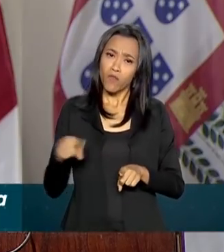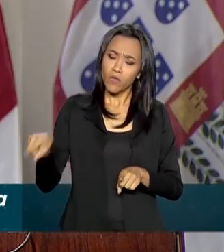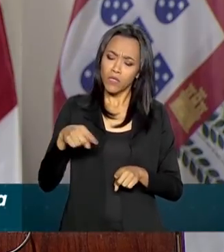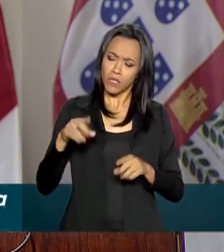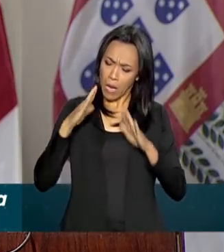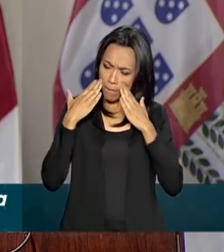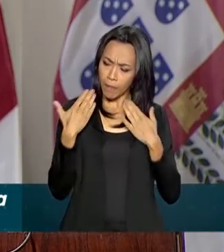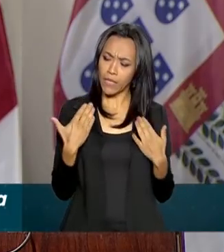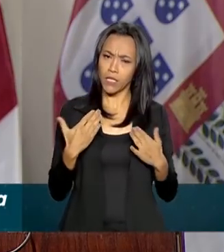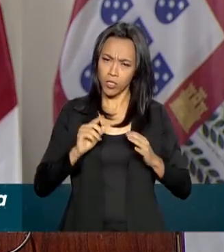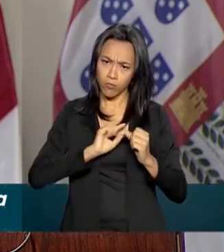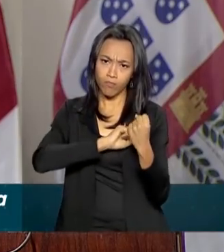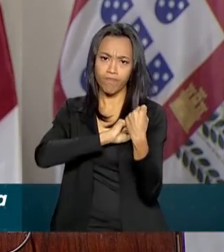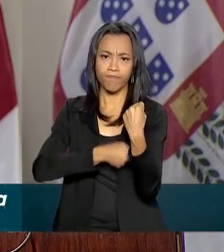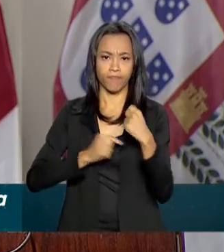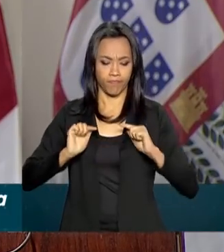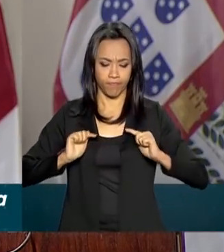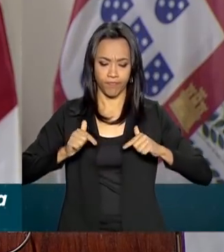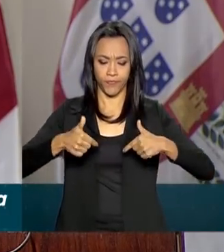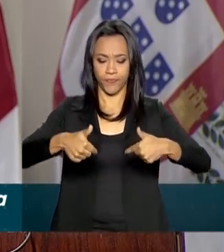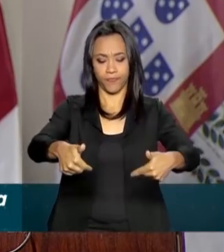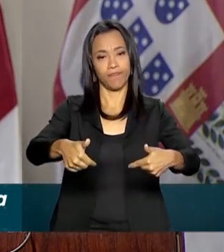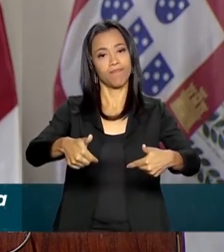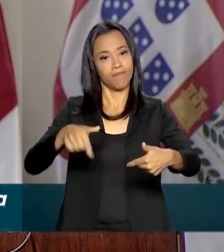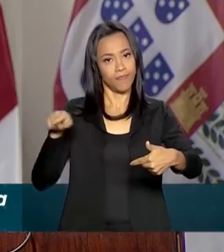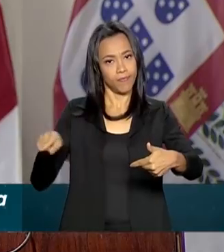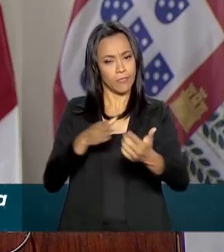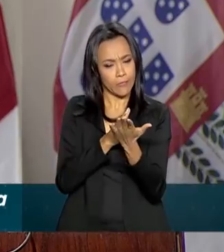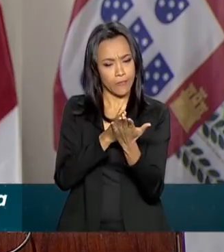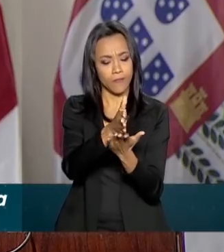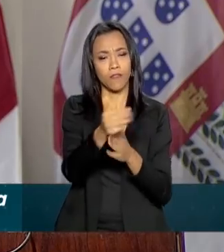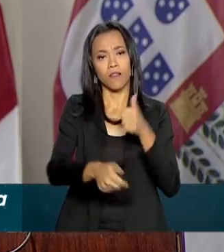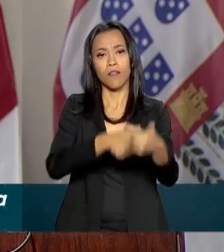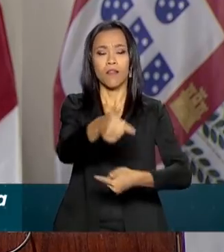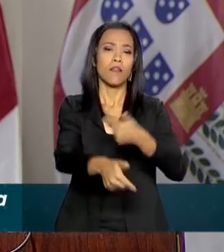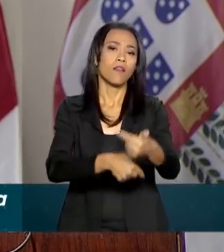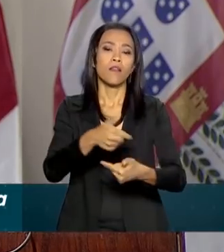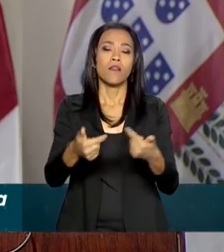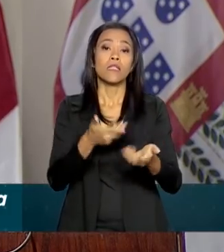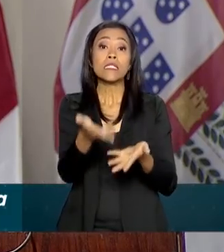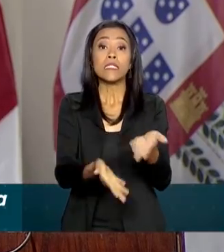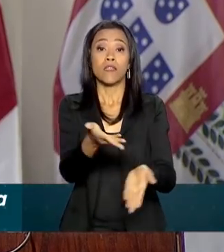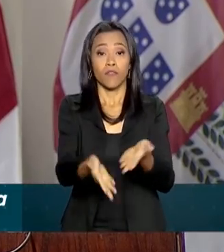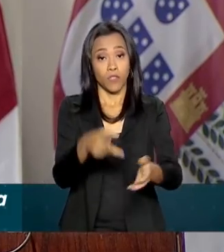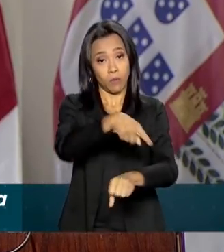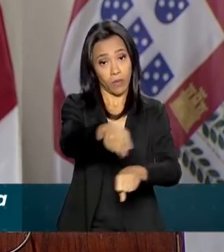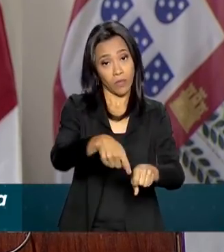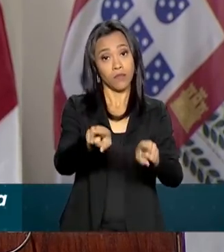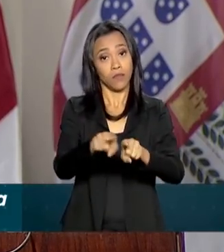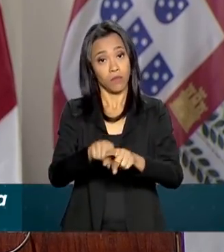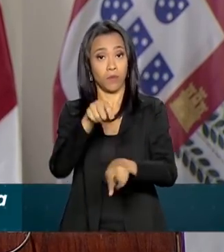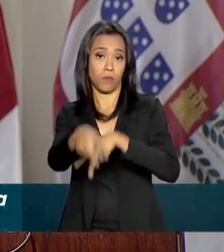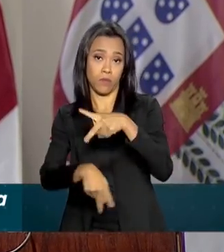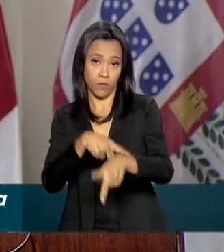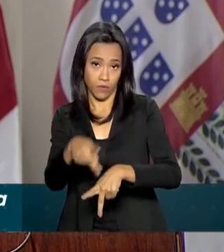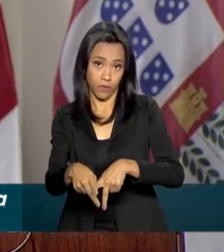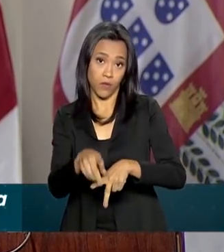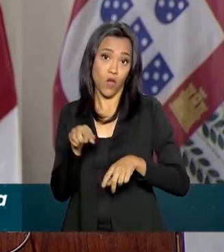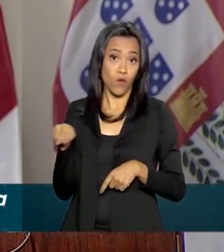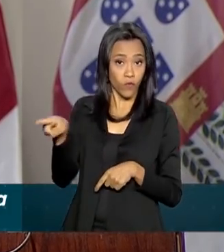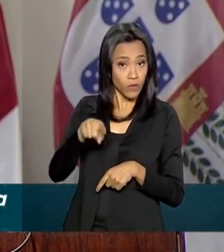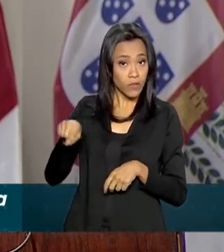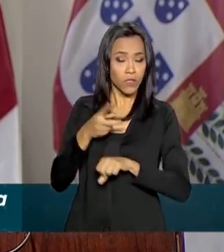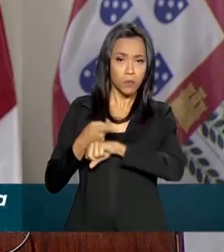aplique o melhor de suas vidas no serviço à nossa nação e ao nosso povo busque